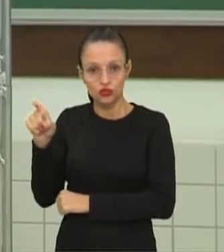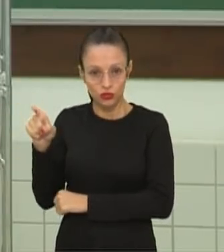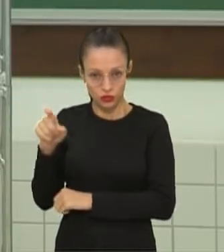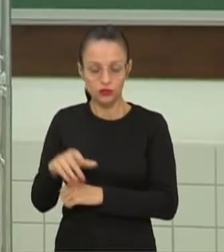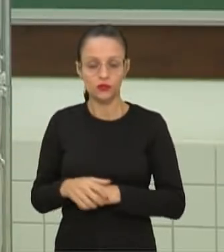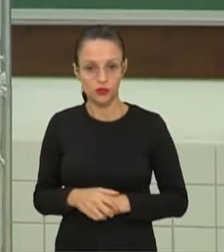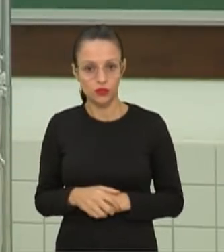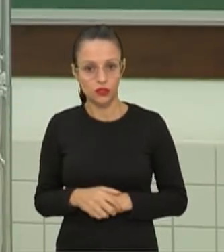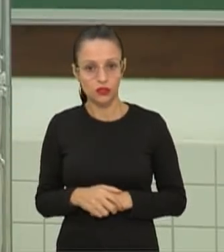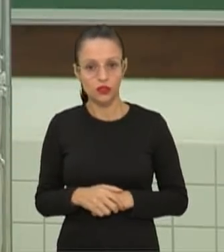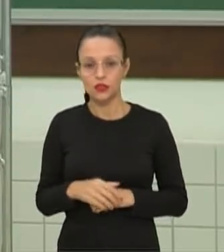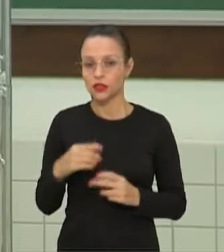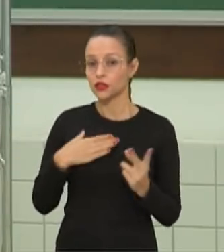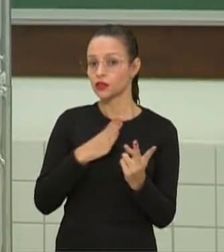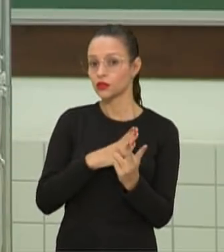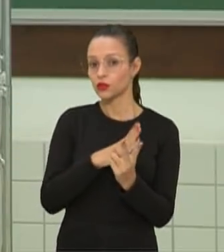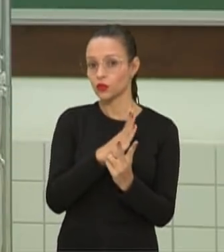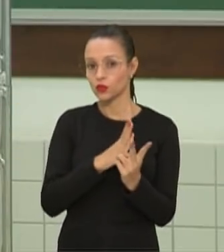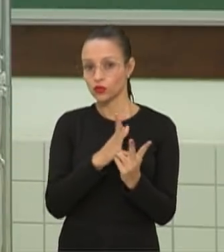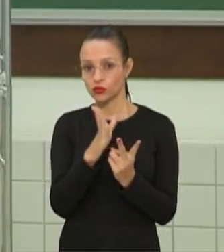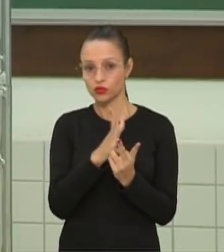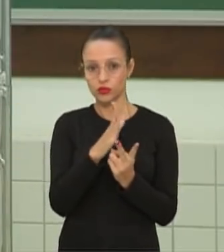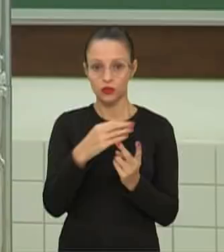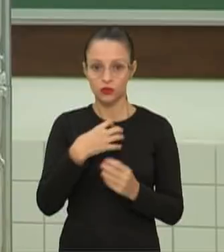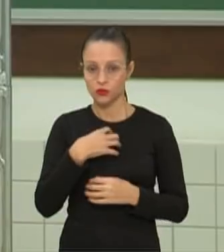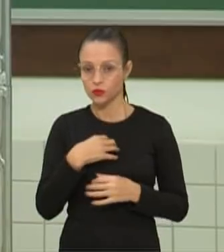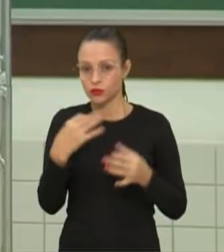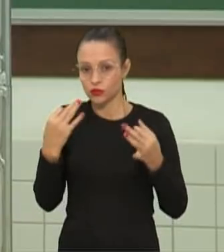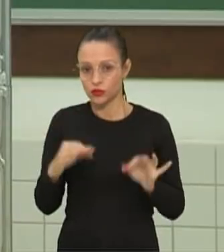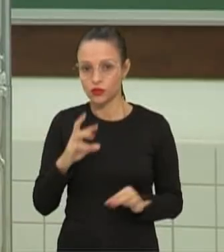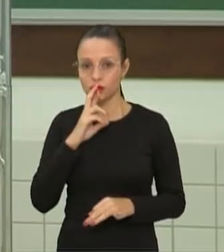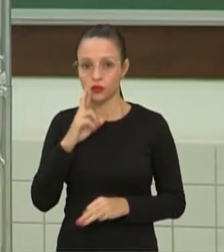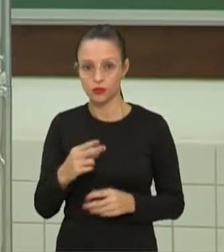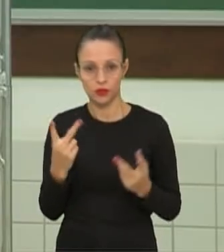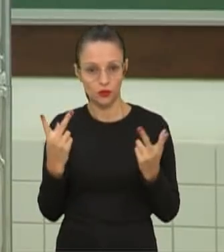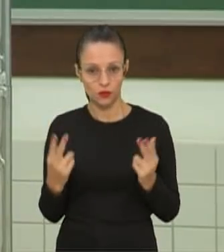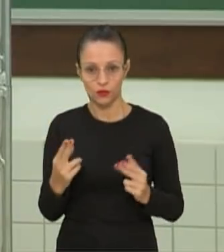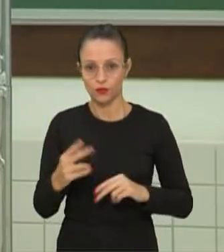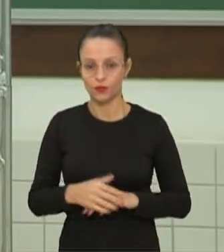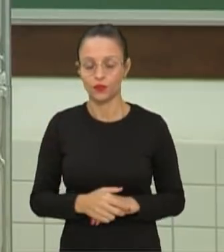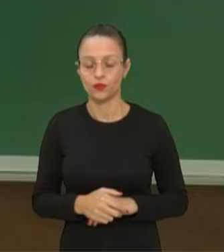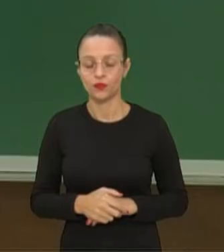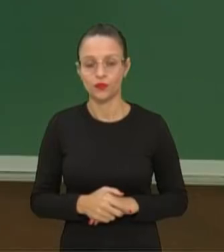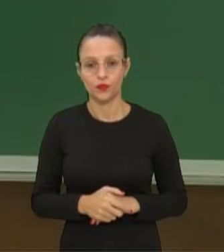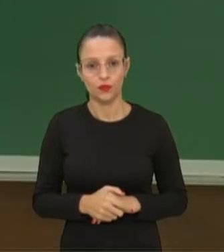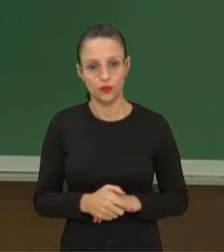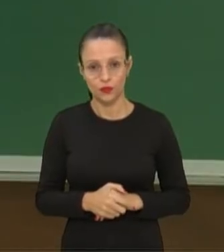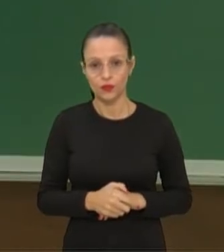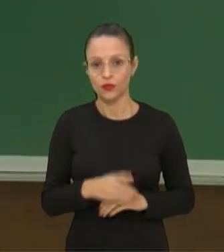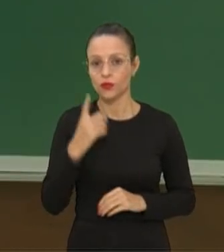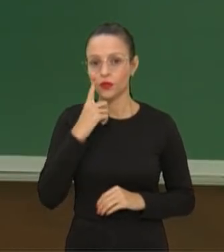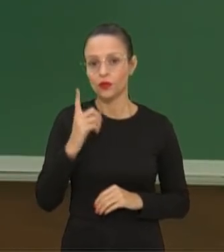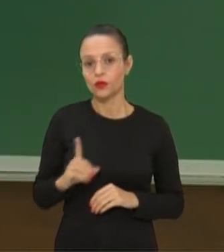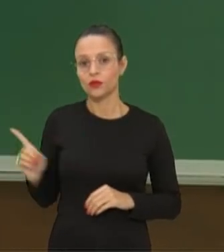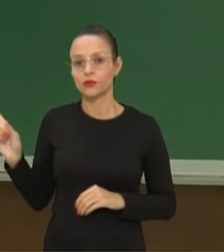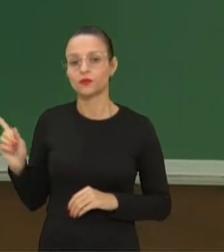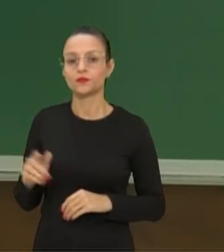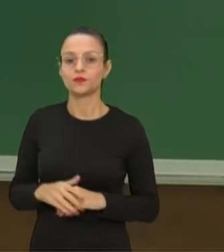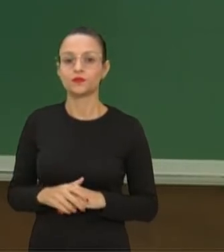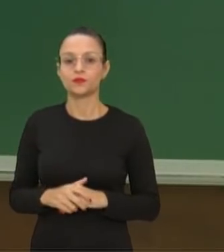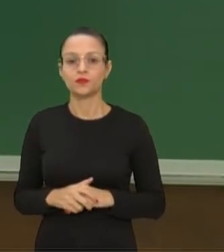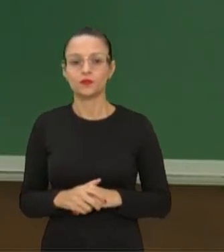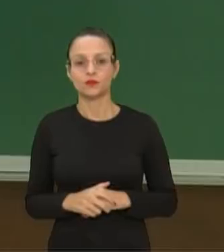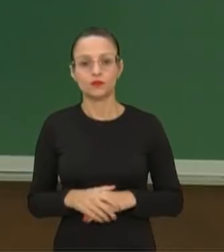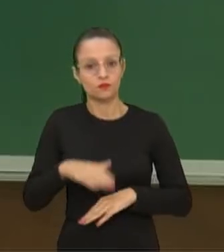você tinha antes. Então, você tem duas maneiras de montar esse problema e as duas maneiras chegam no mesmo resultado. Certo? Então, olha só. Eu